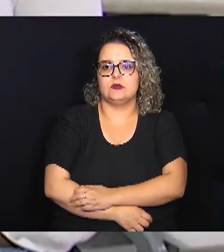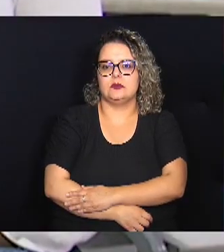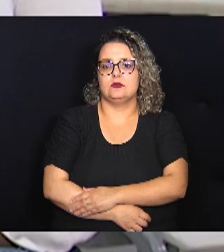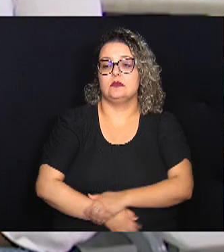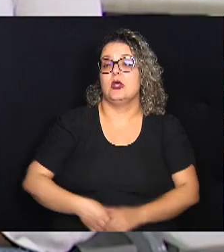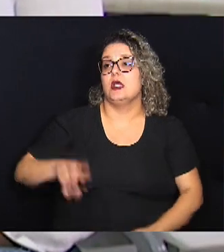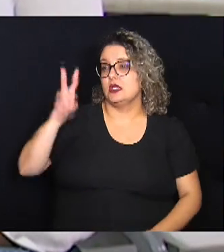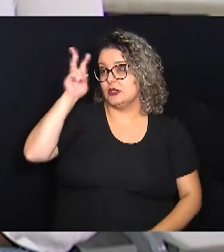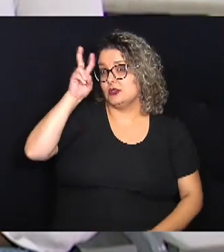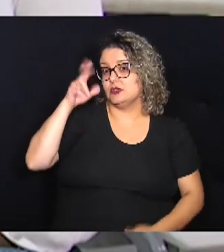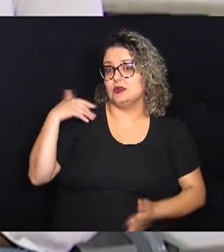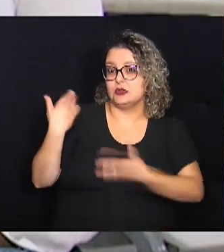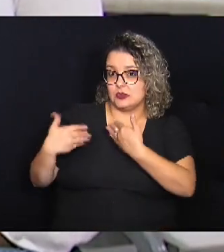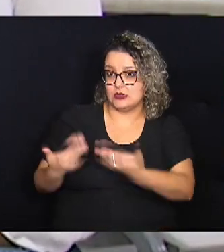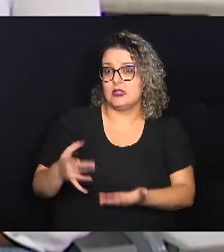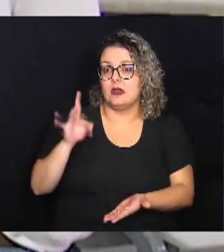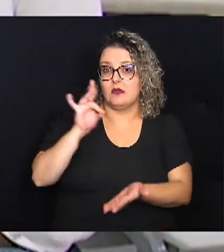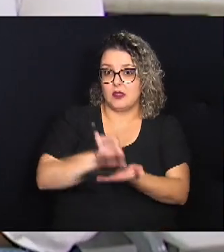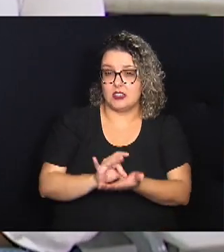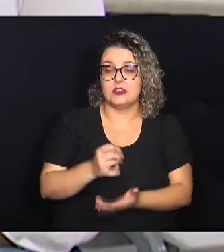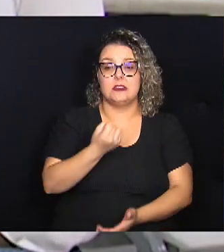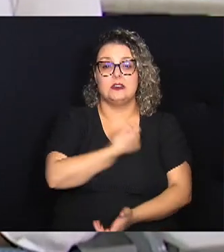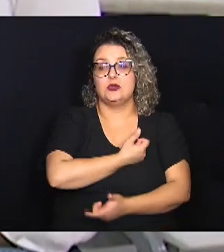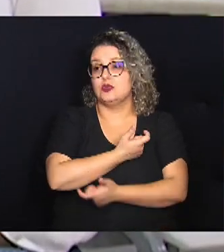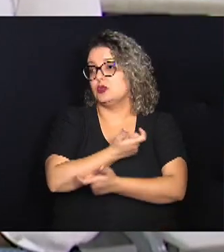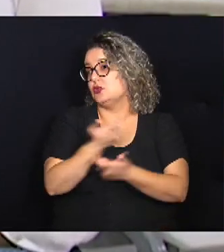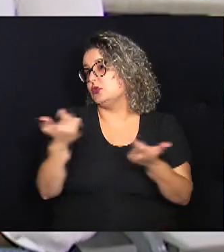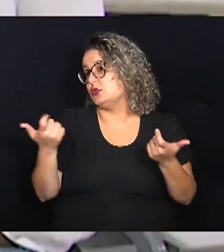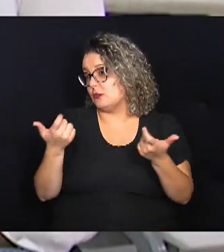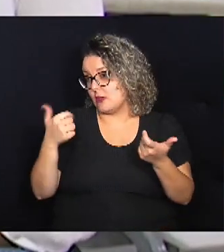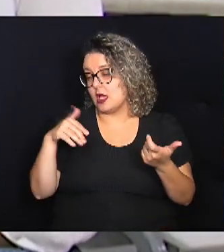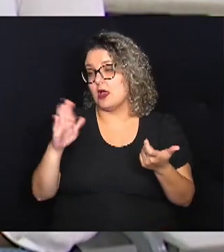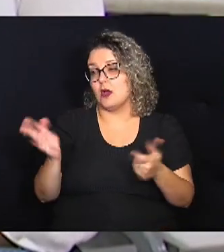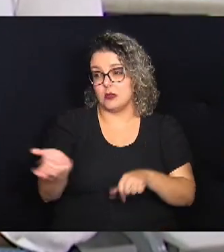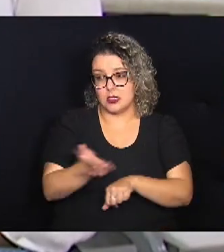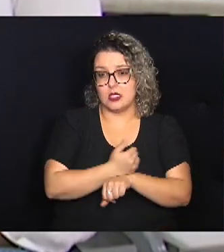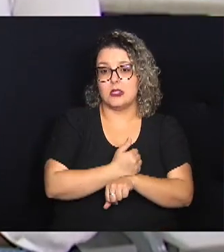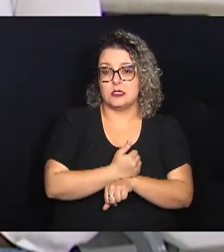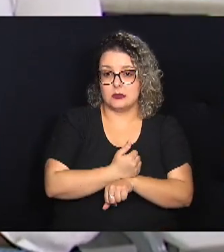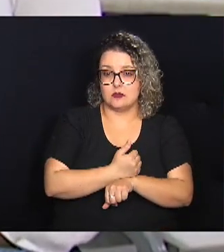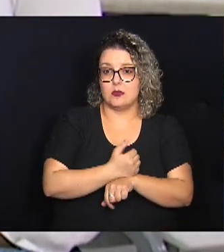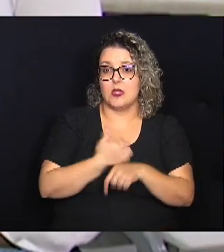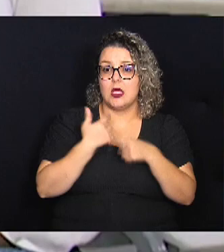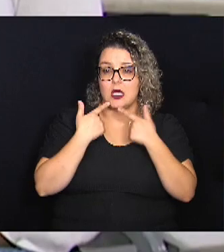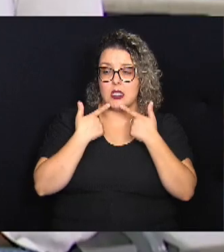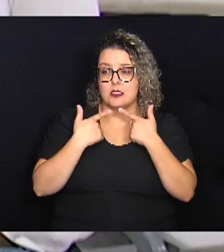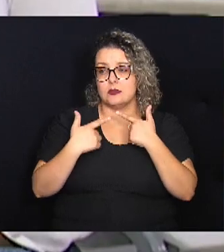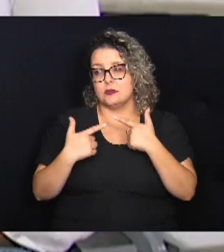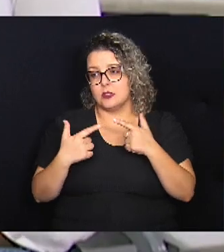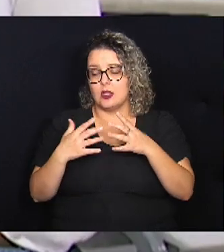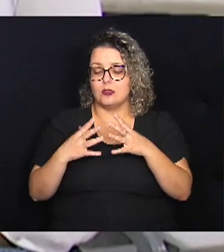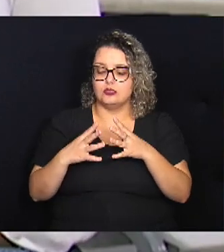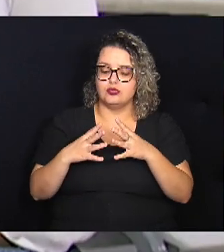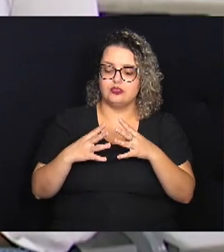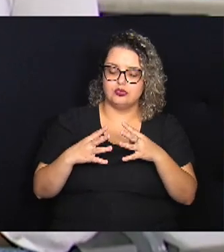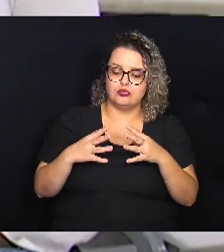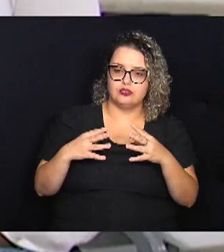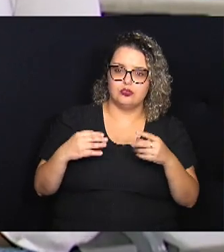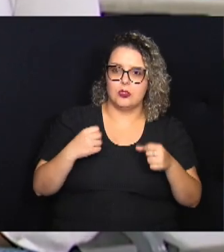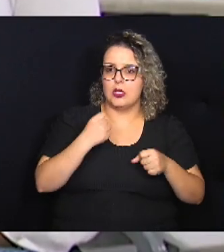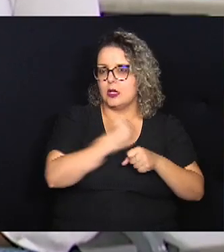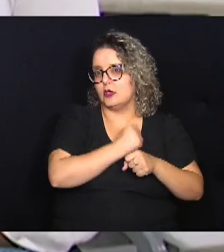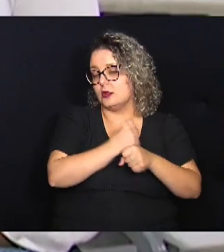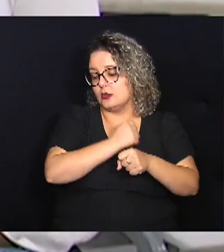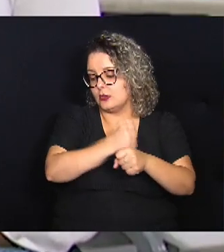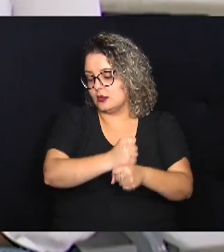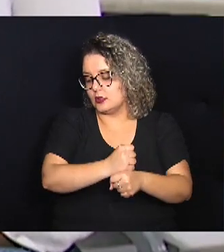Historicamente, quer dizer, na verdade, esse número enorme ele já foi muito maior, né? Mas essas línguas foram desaparecendo com o passar dos séculos e tudo mais,